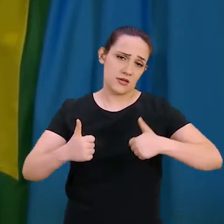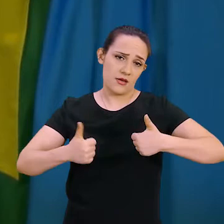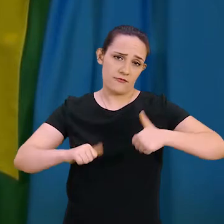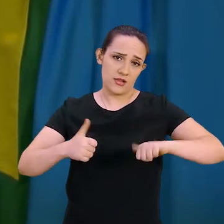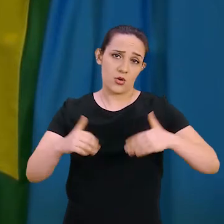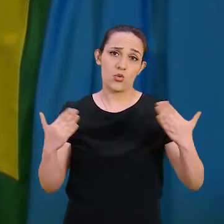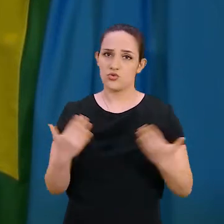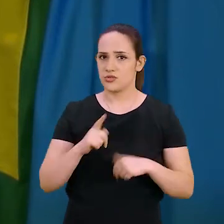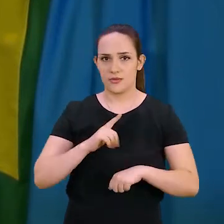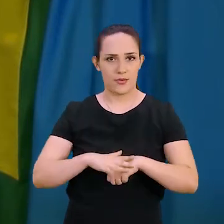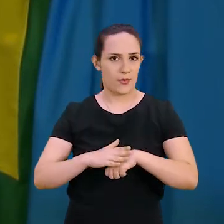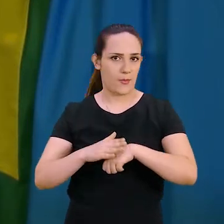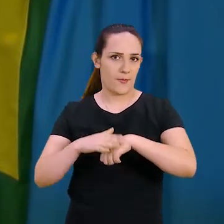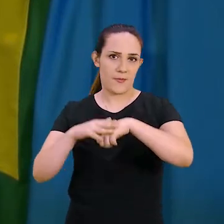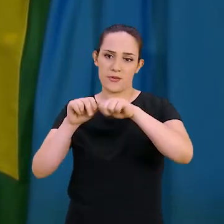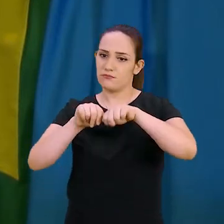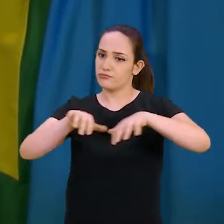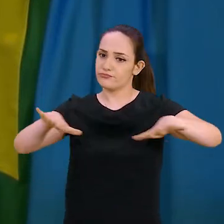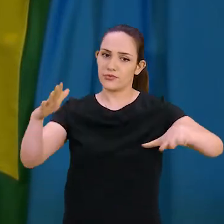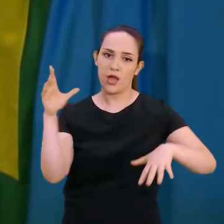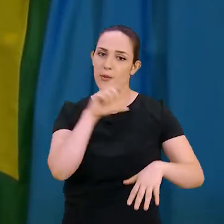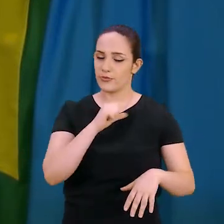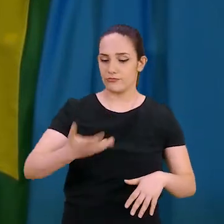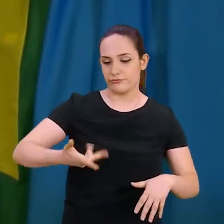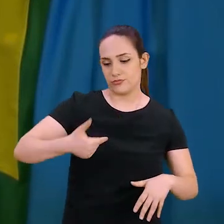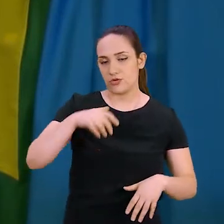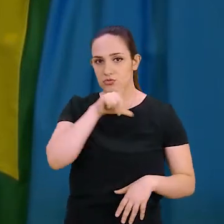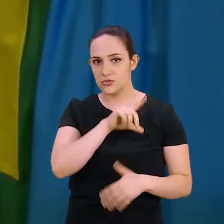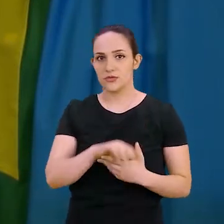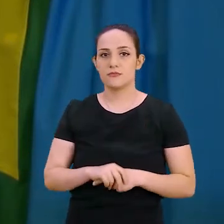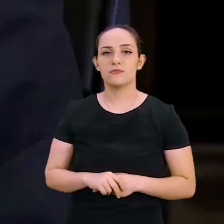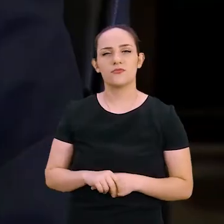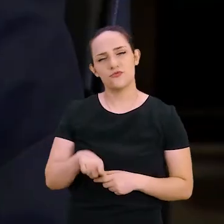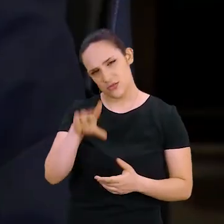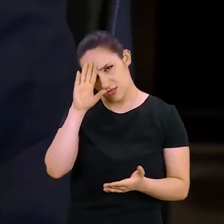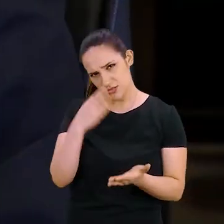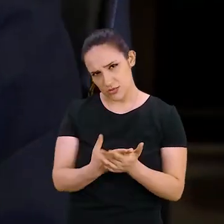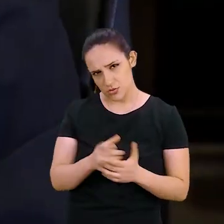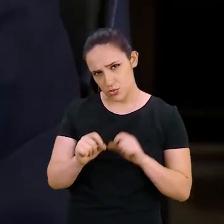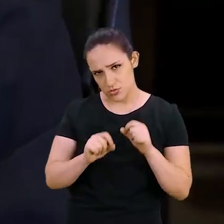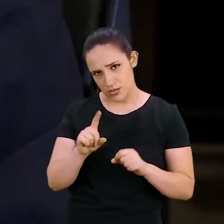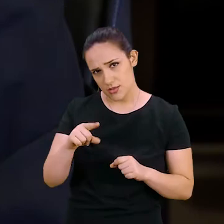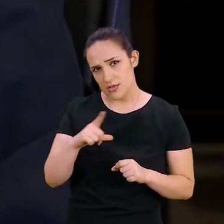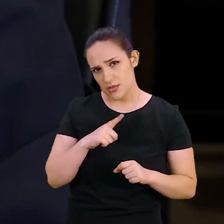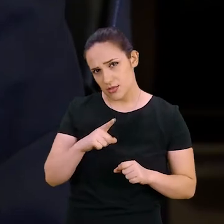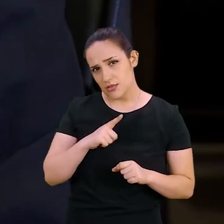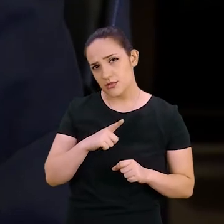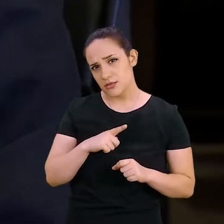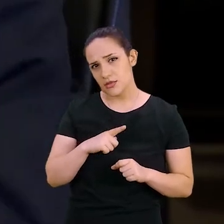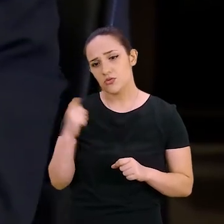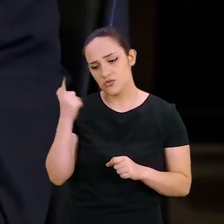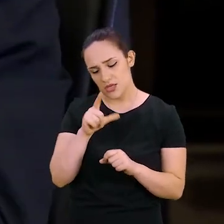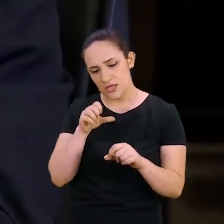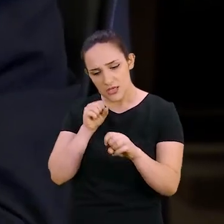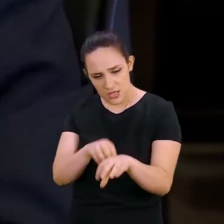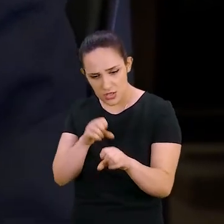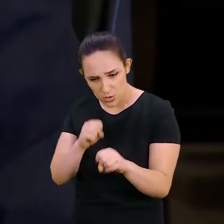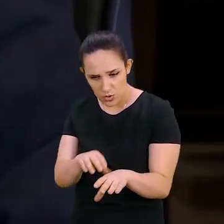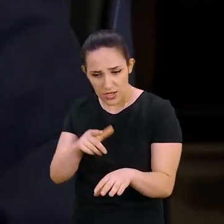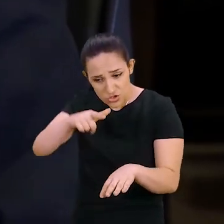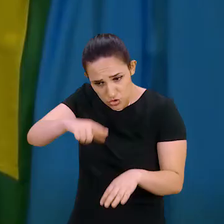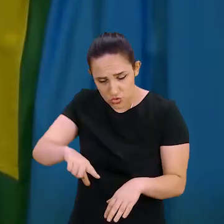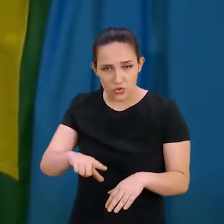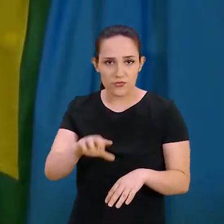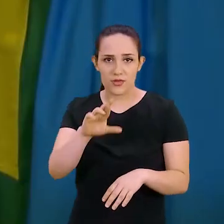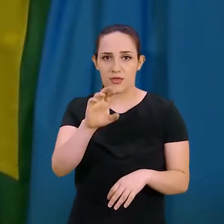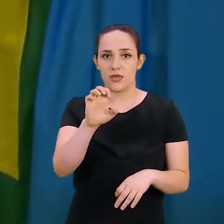foi assim. A diferença é que hoje tem muito mais abrangência e muito mais celeridade na informação. A senhora acredita, então, que exista algum tipo de reeducação nos